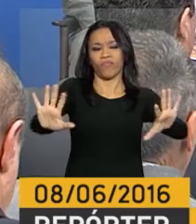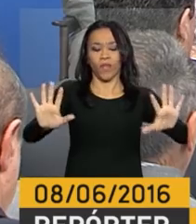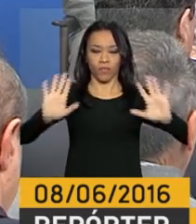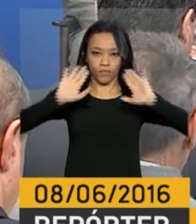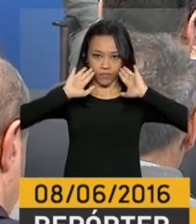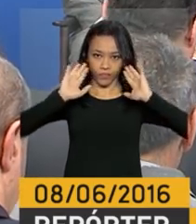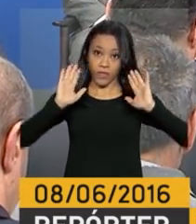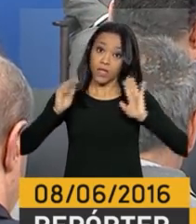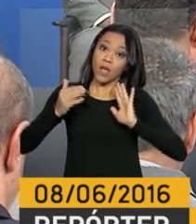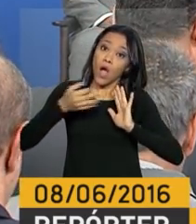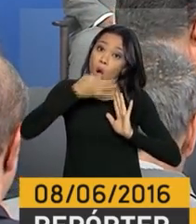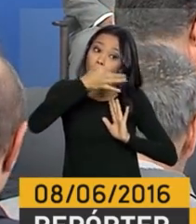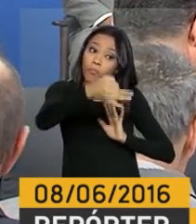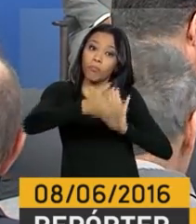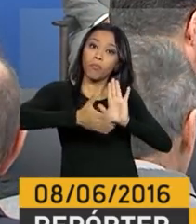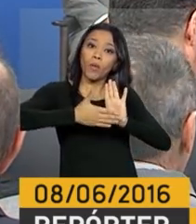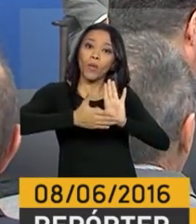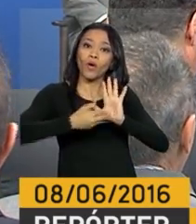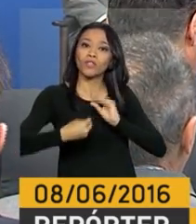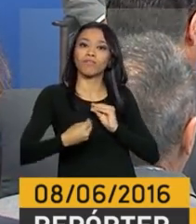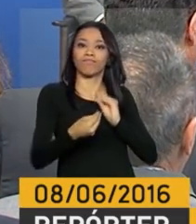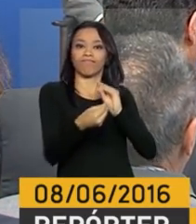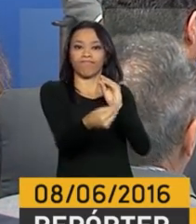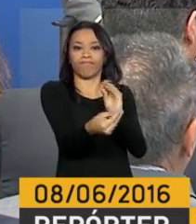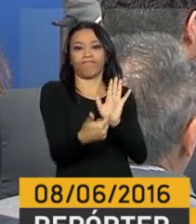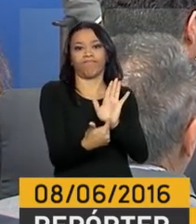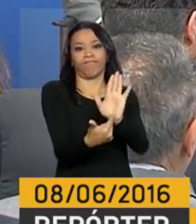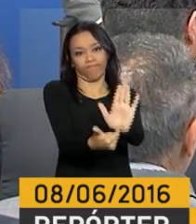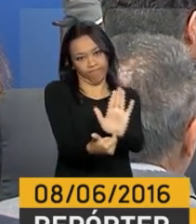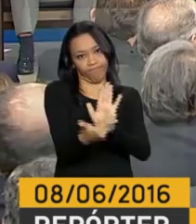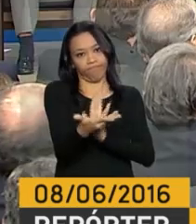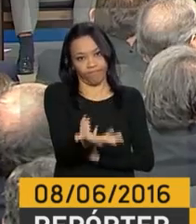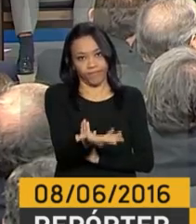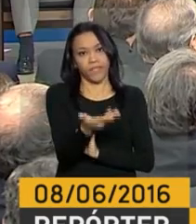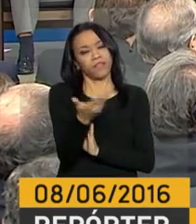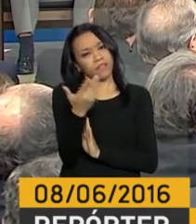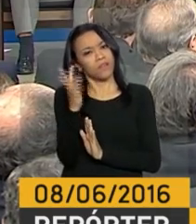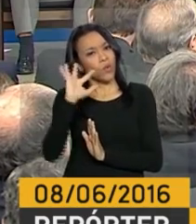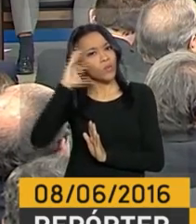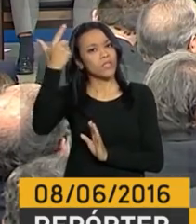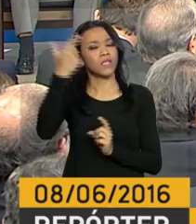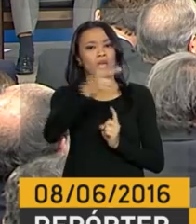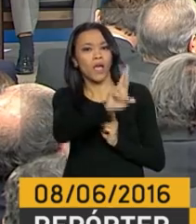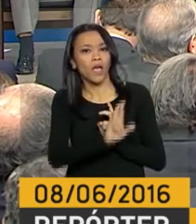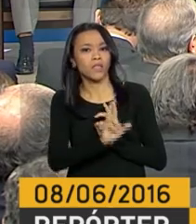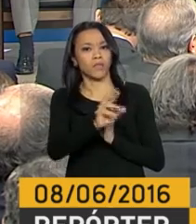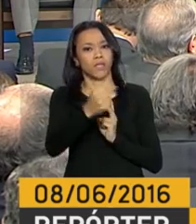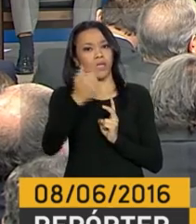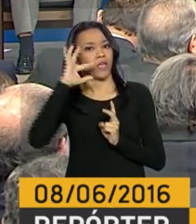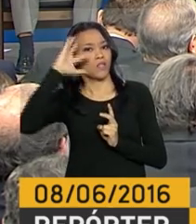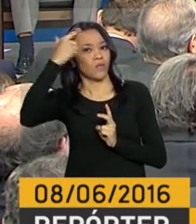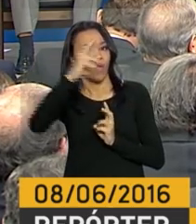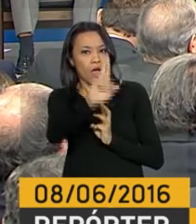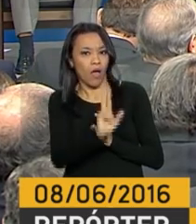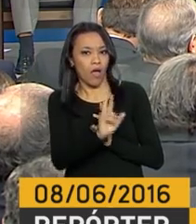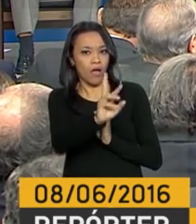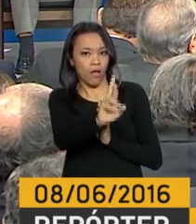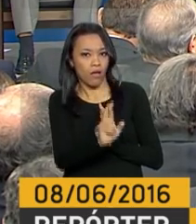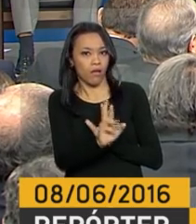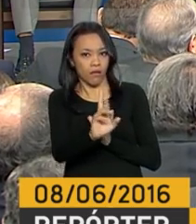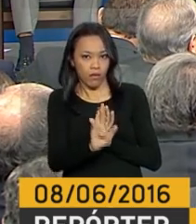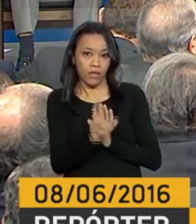esta sugestão e esta proposta que sendo atendido esses pontos de macroeconomia Sem